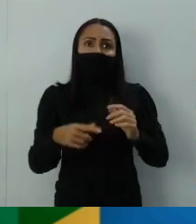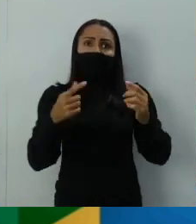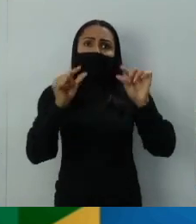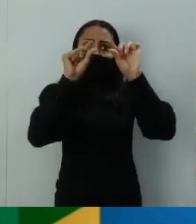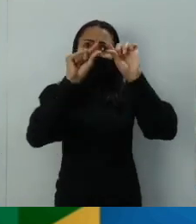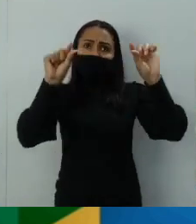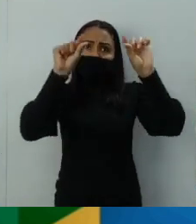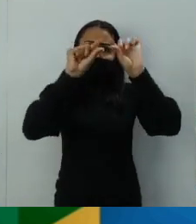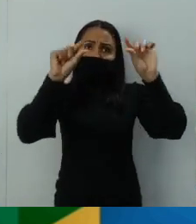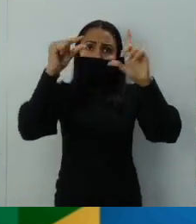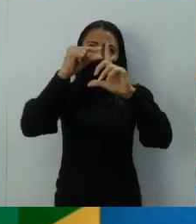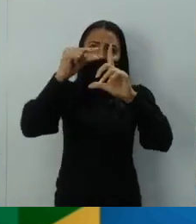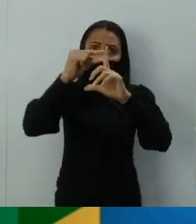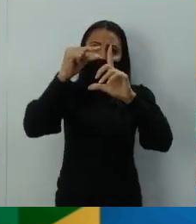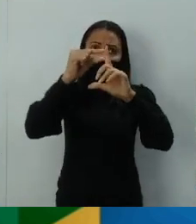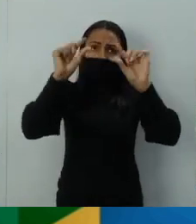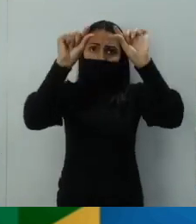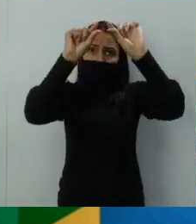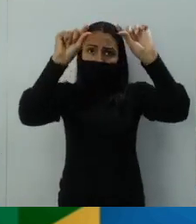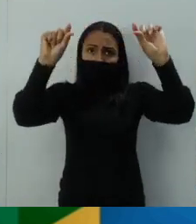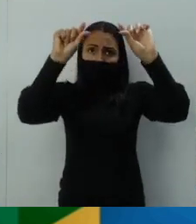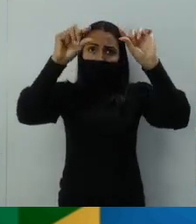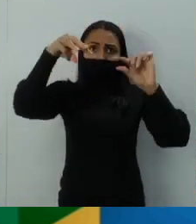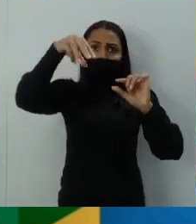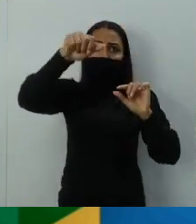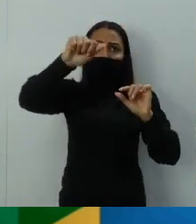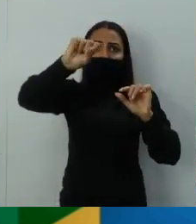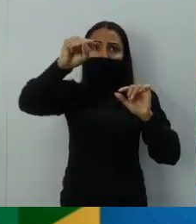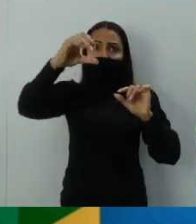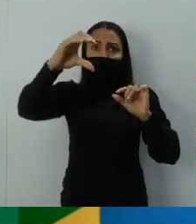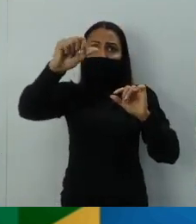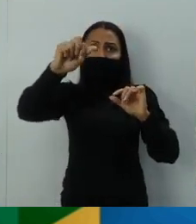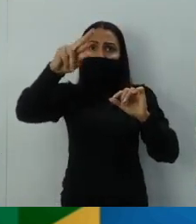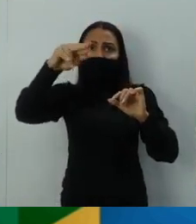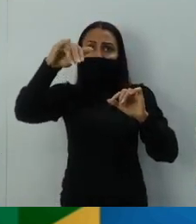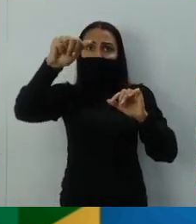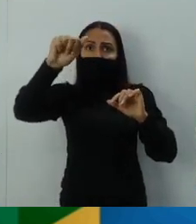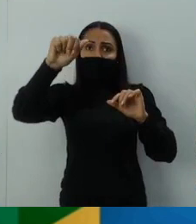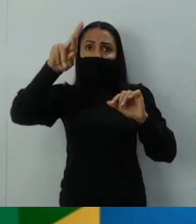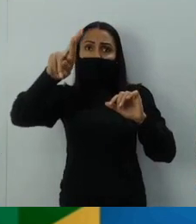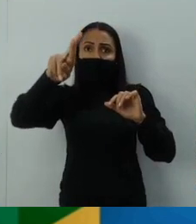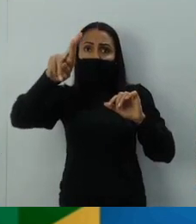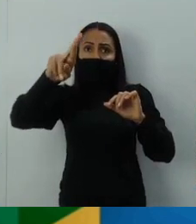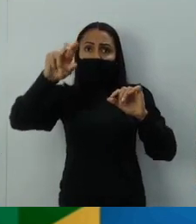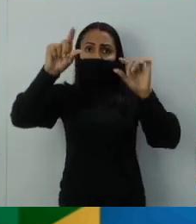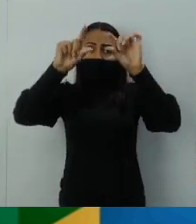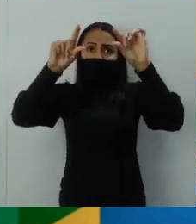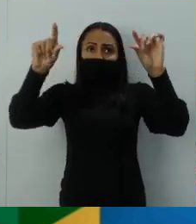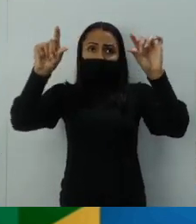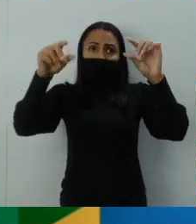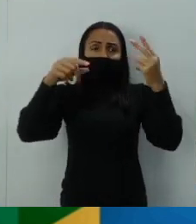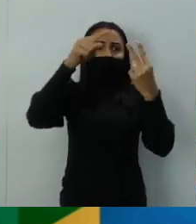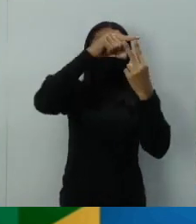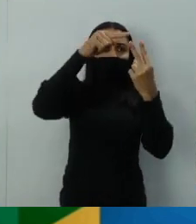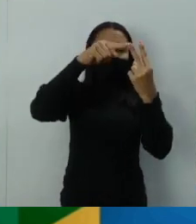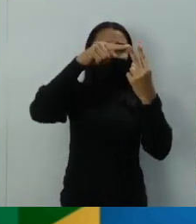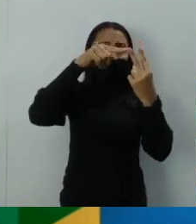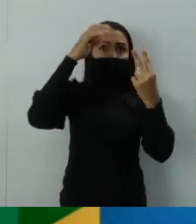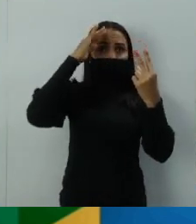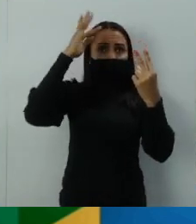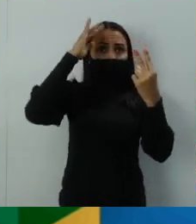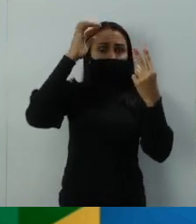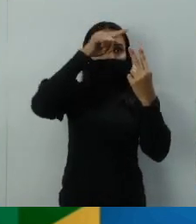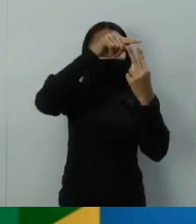está grifada, mascarar. O que tanto Marx quanto Engels queria falar sobre essa questão de